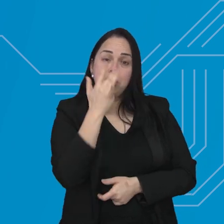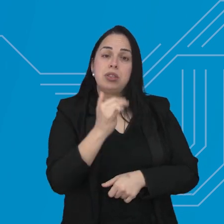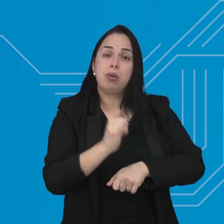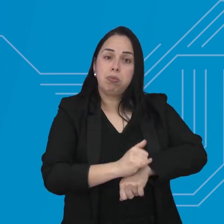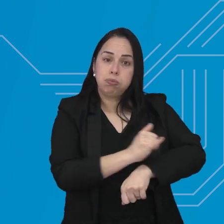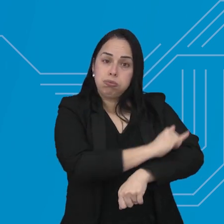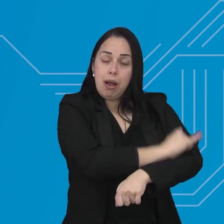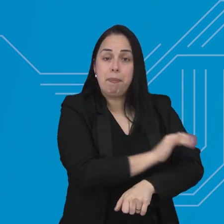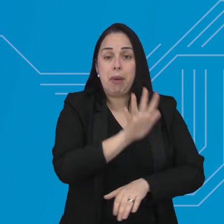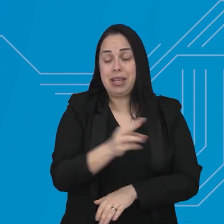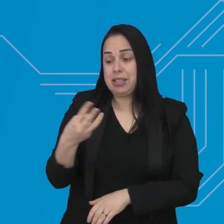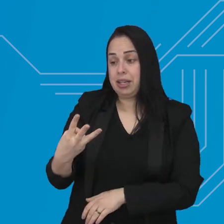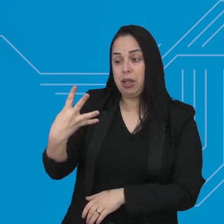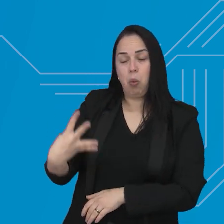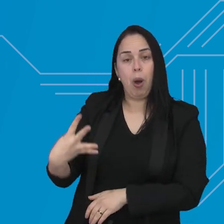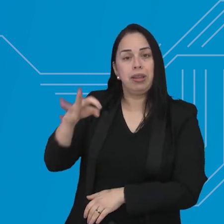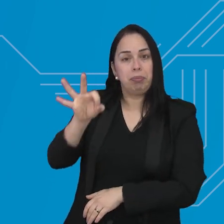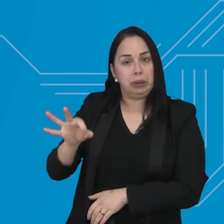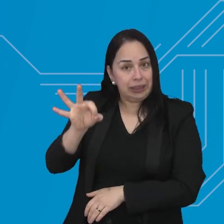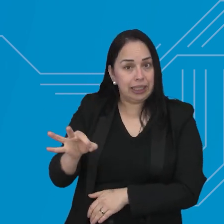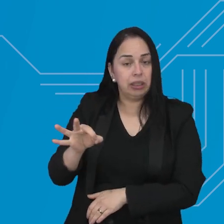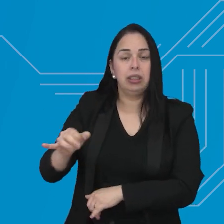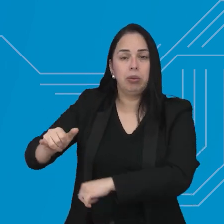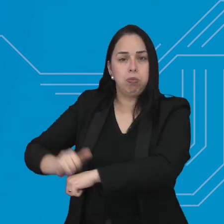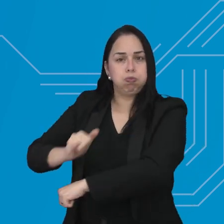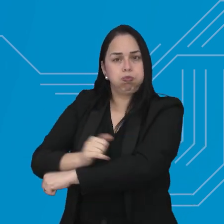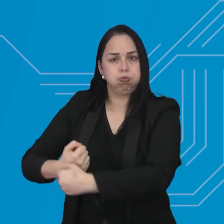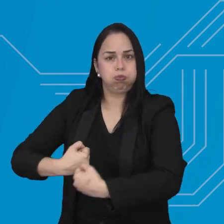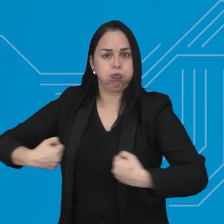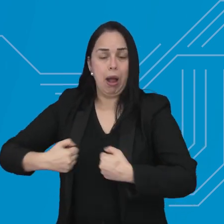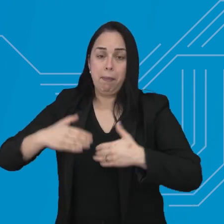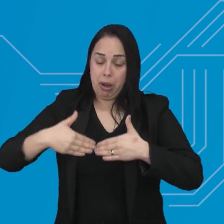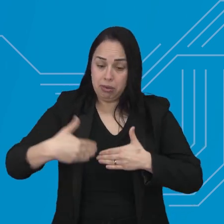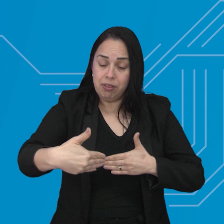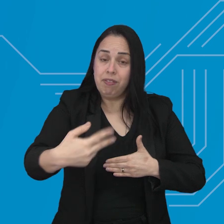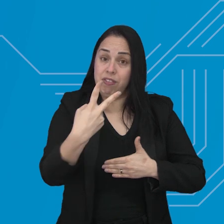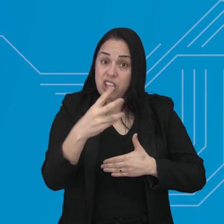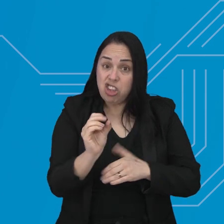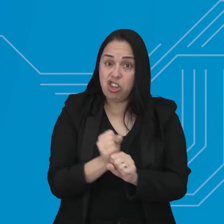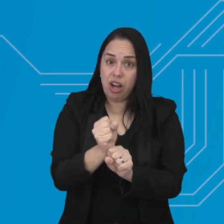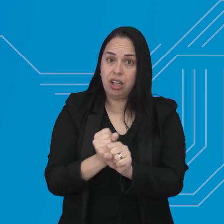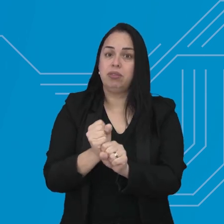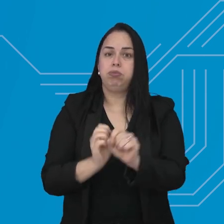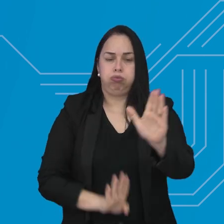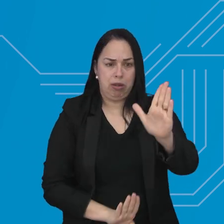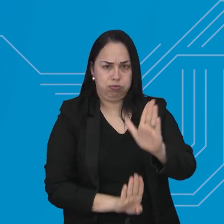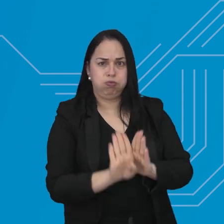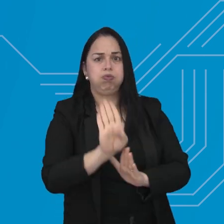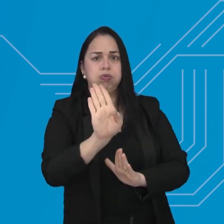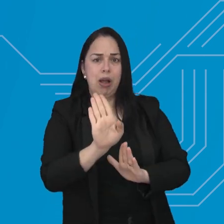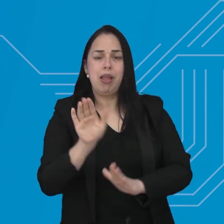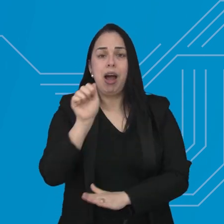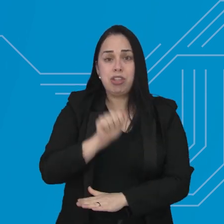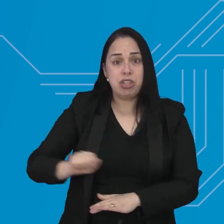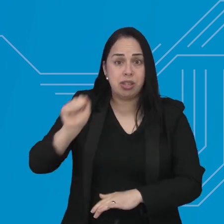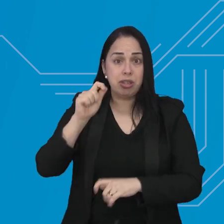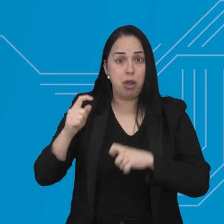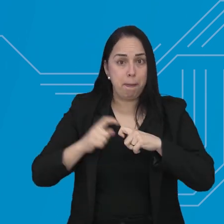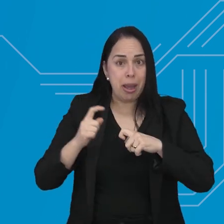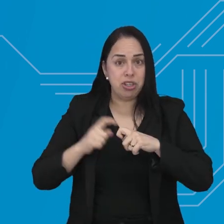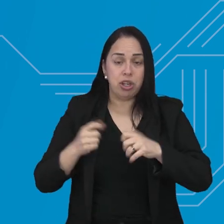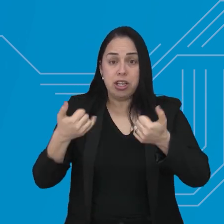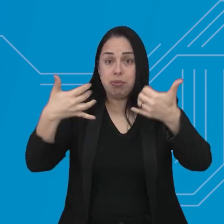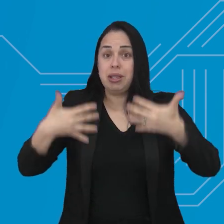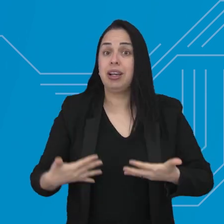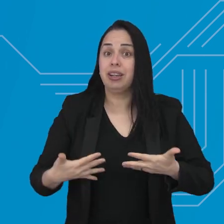sofrem com obesidade. Só que este número pode aumentar ainda mais nos próximos 20 anos. Segundo as projeções da comunidade médica,